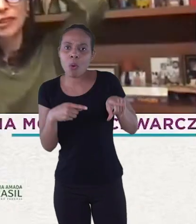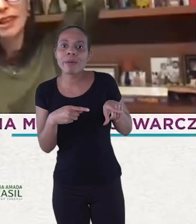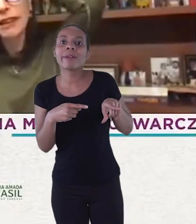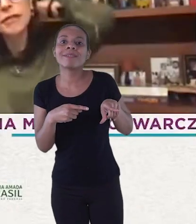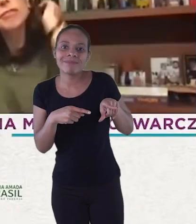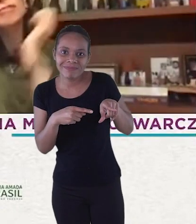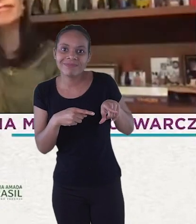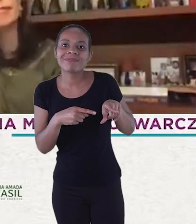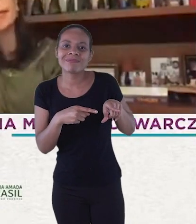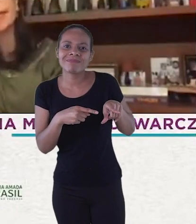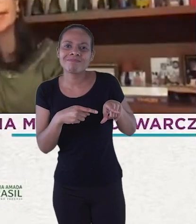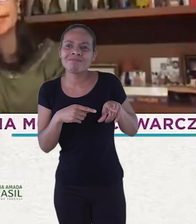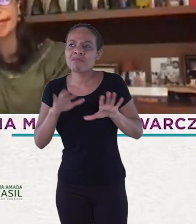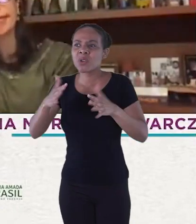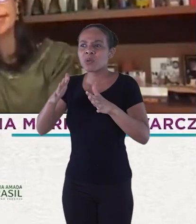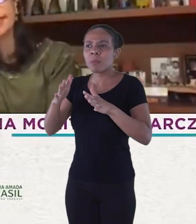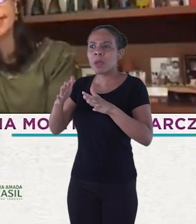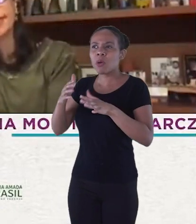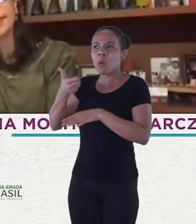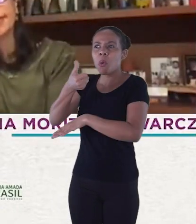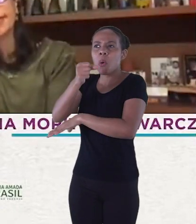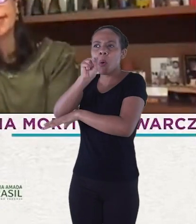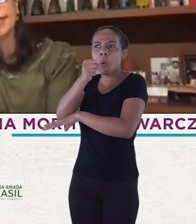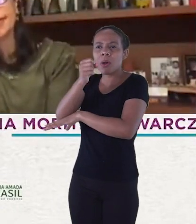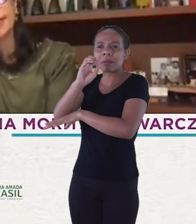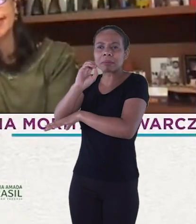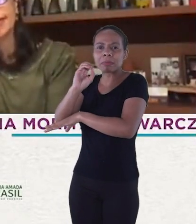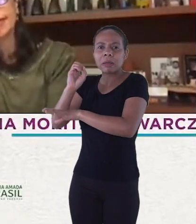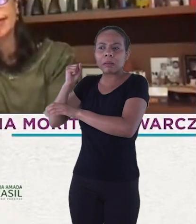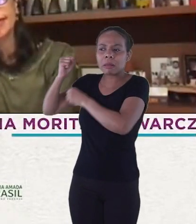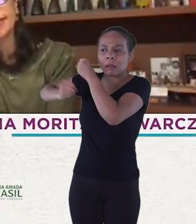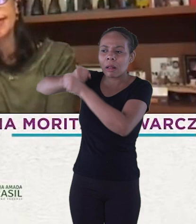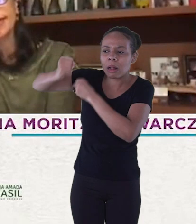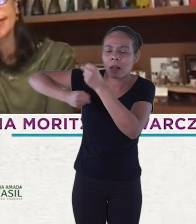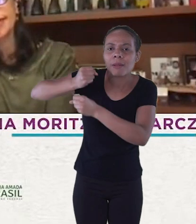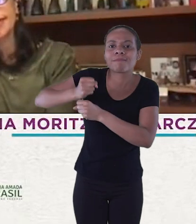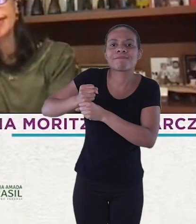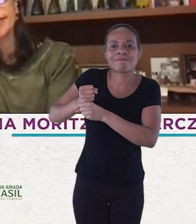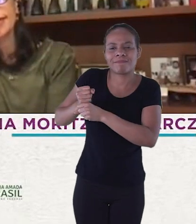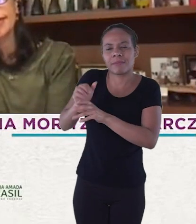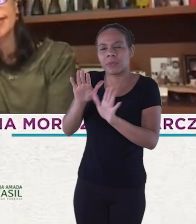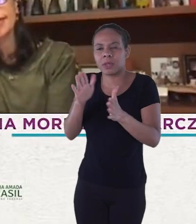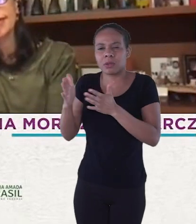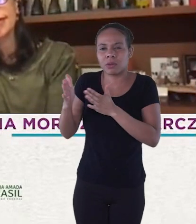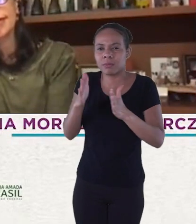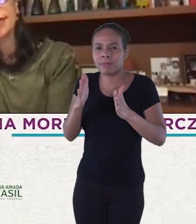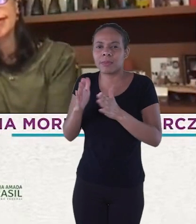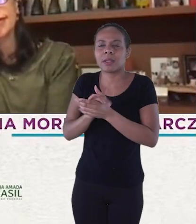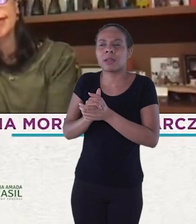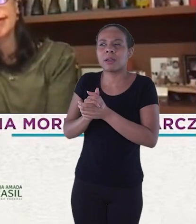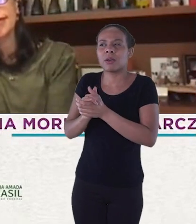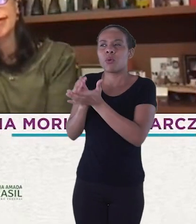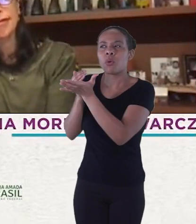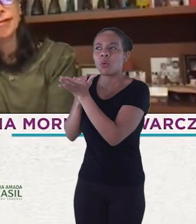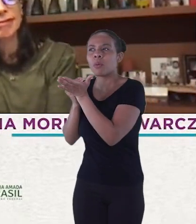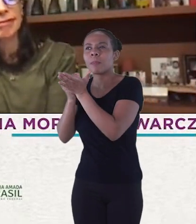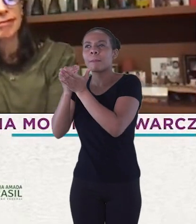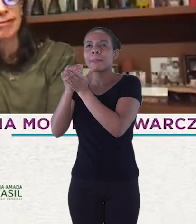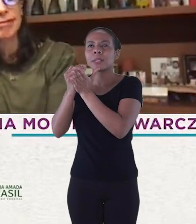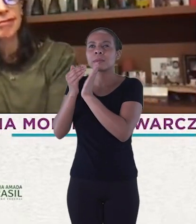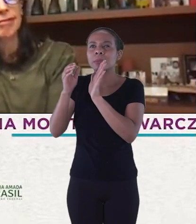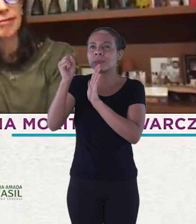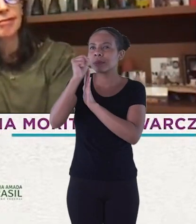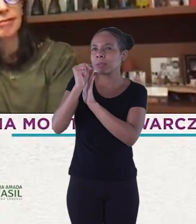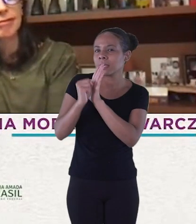80 anos. Vou pegar 80 anos assim, vou pegar um pouco do início do século XX, da imprensa negra, da Frente Negra, depois tem o